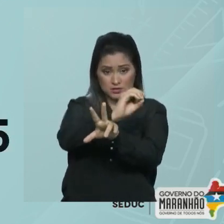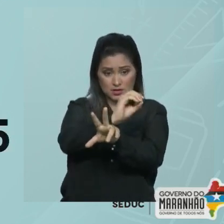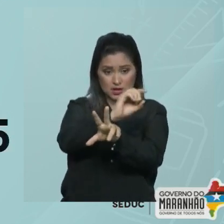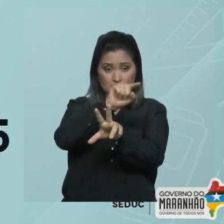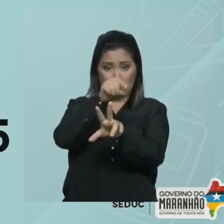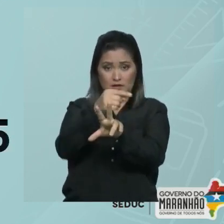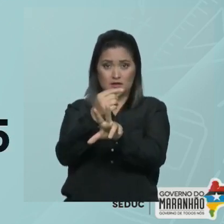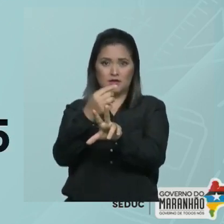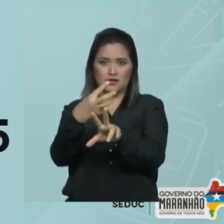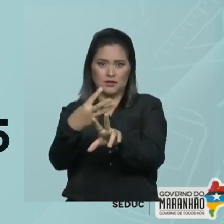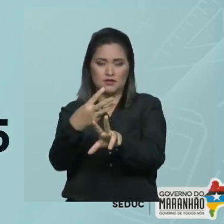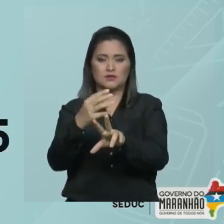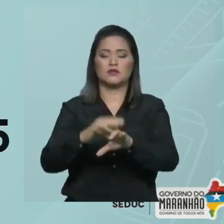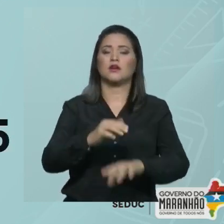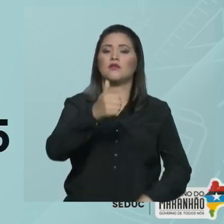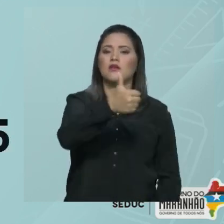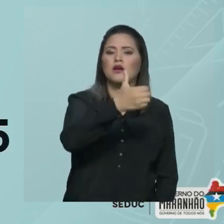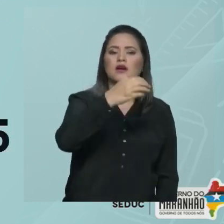Logo, eu vou ter